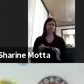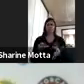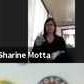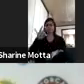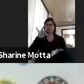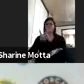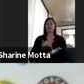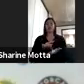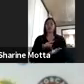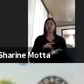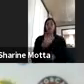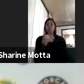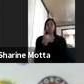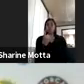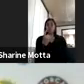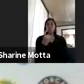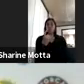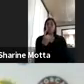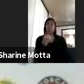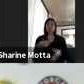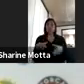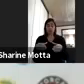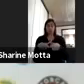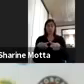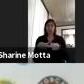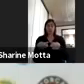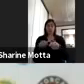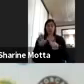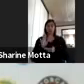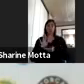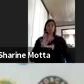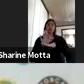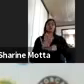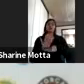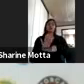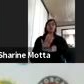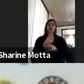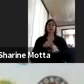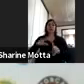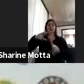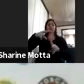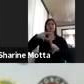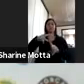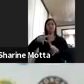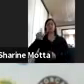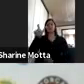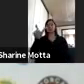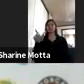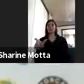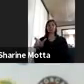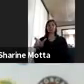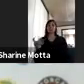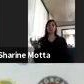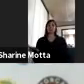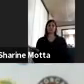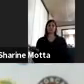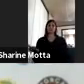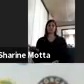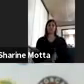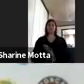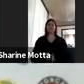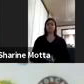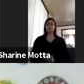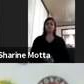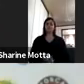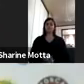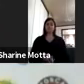o único órgão que nos defende efetivamente, que nos representa efetivamente. O Ministério Público foi fundamental na questão